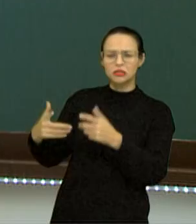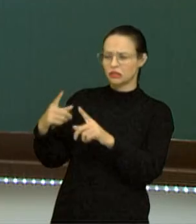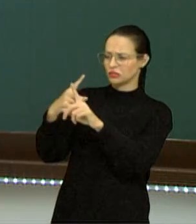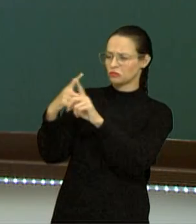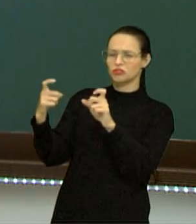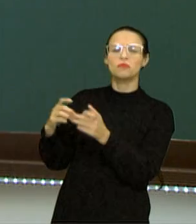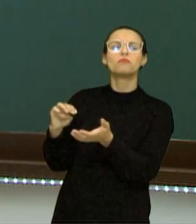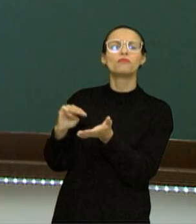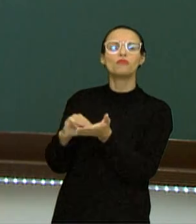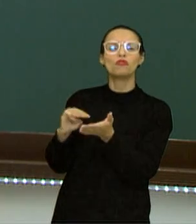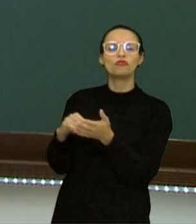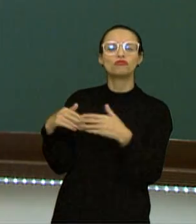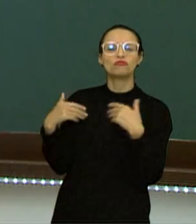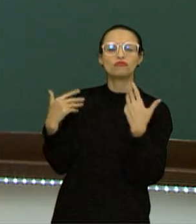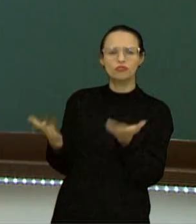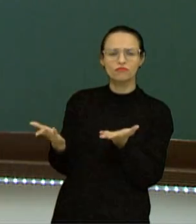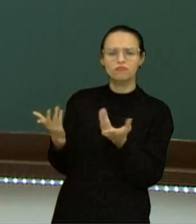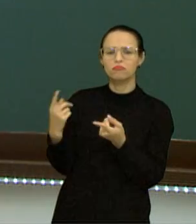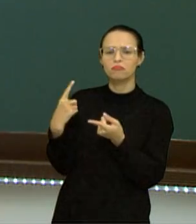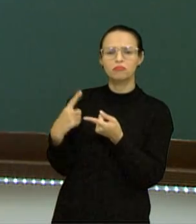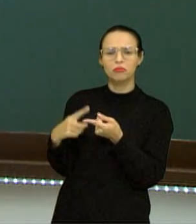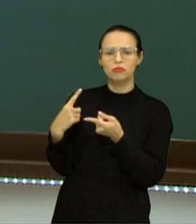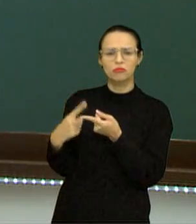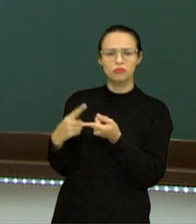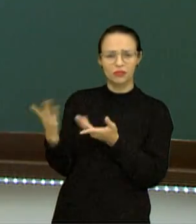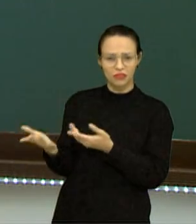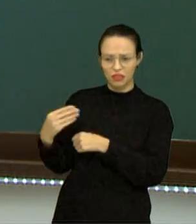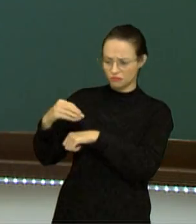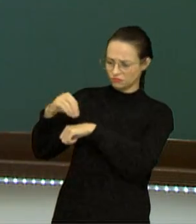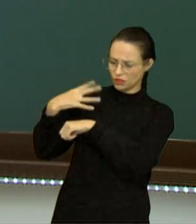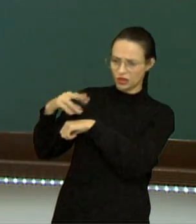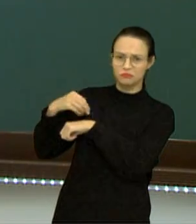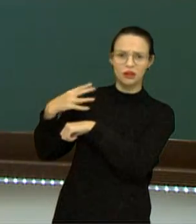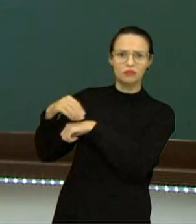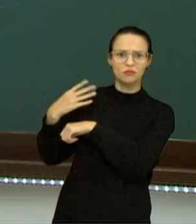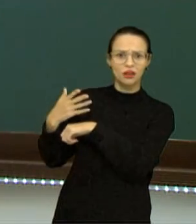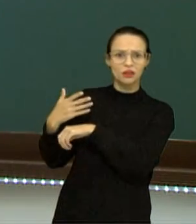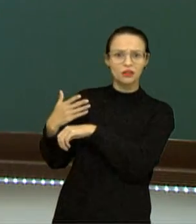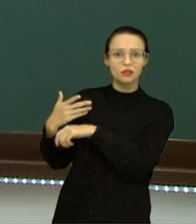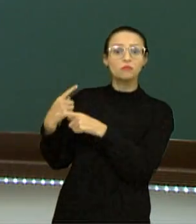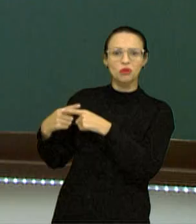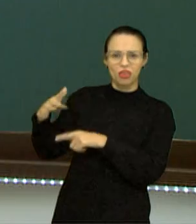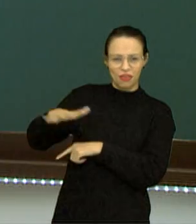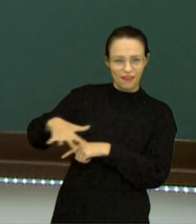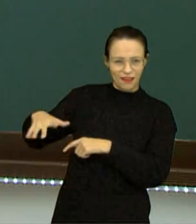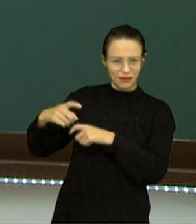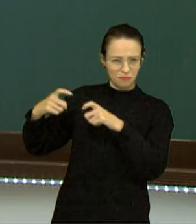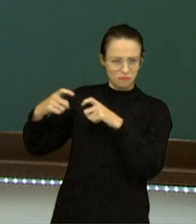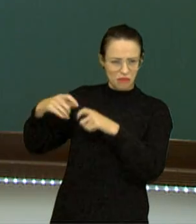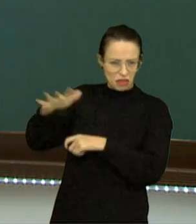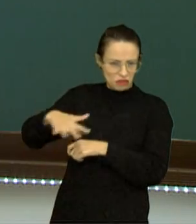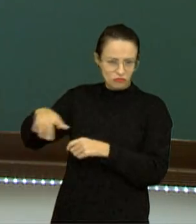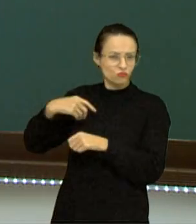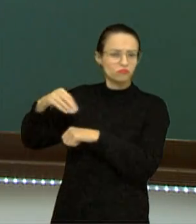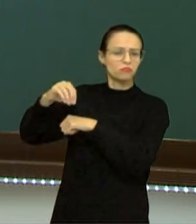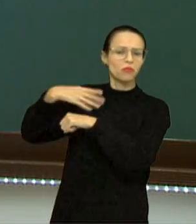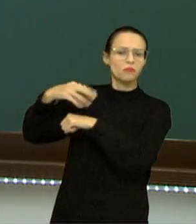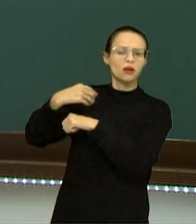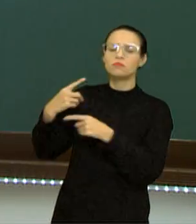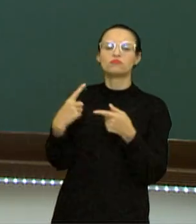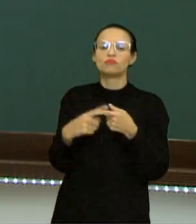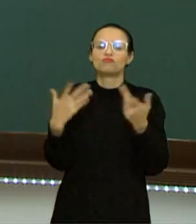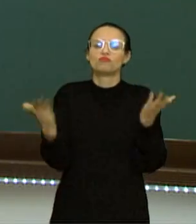o motivo real, a causa dessa dica ser dada por especialistas ou por diversas pessoas